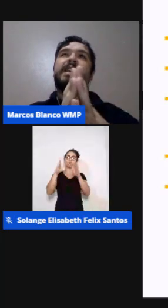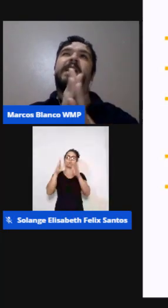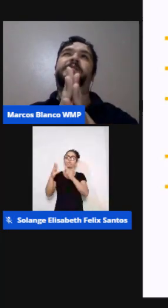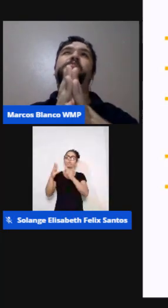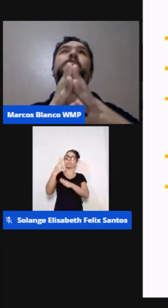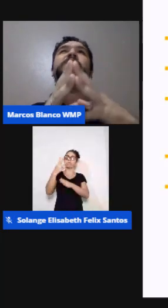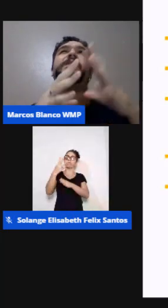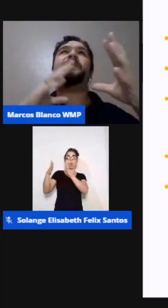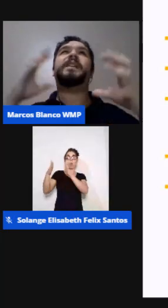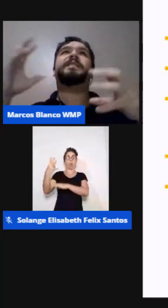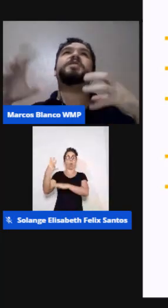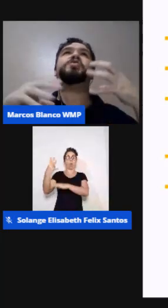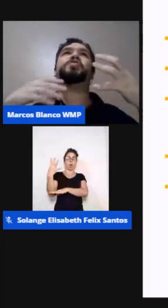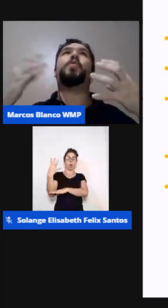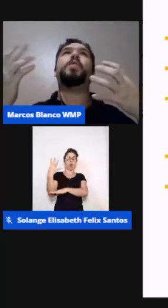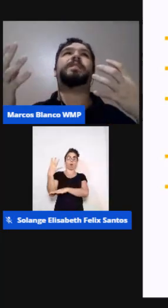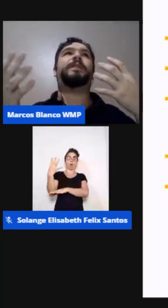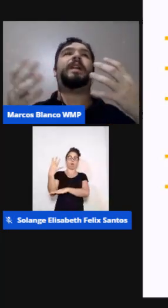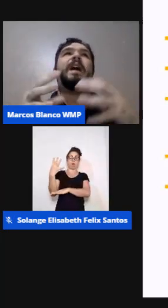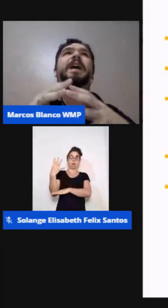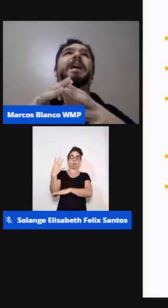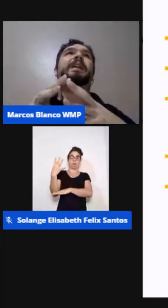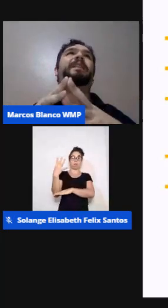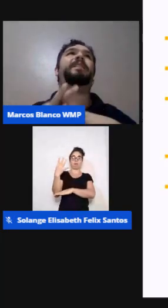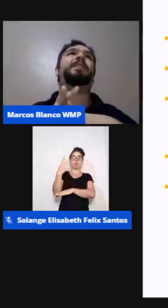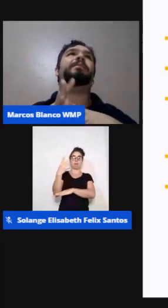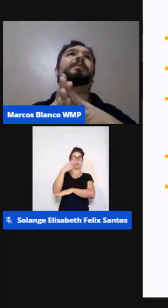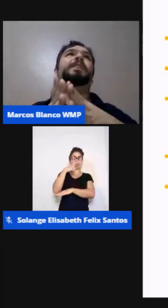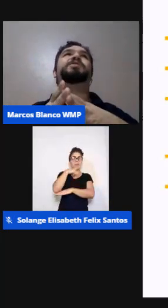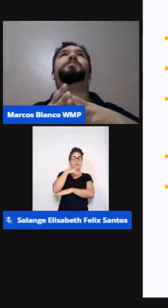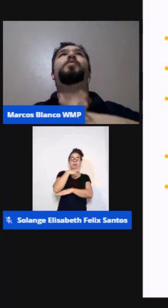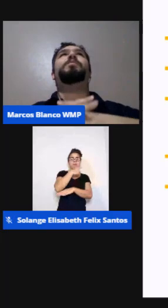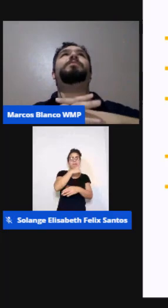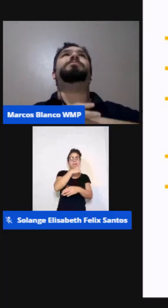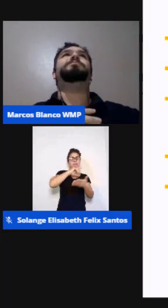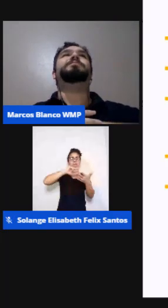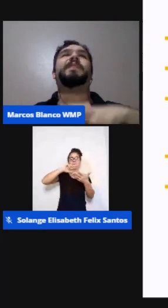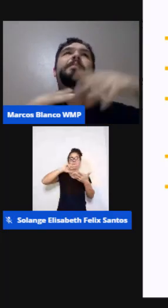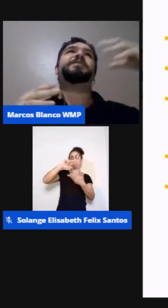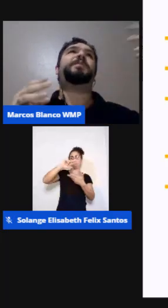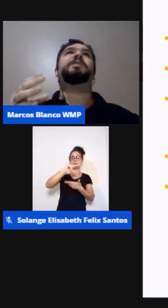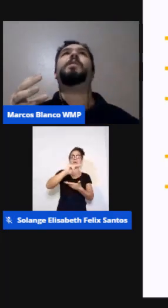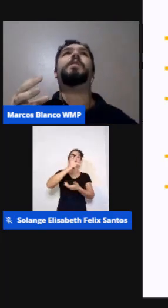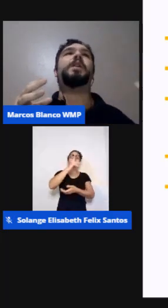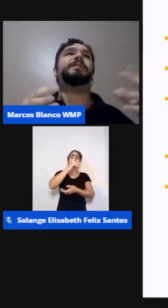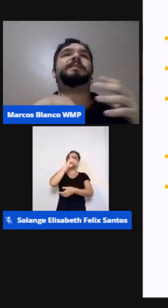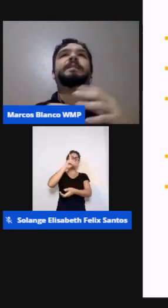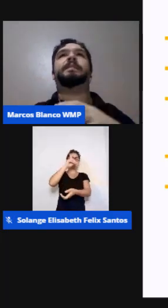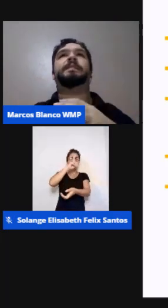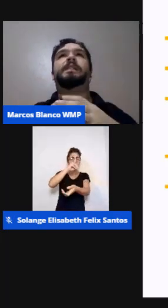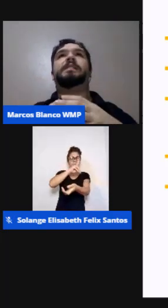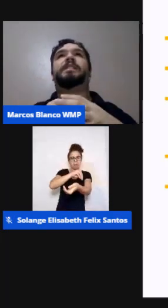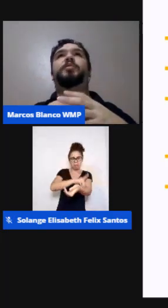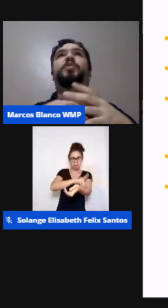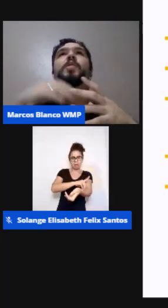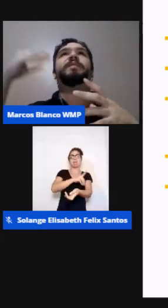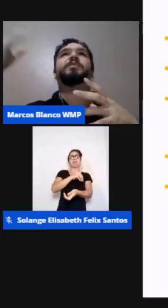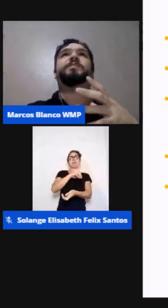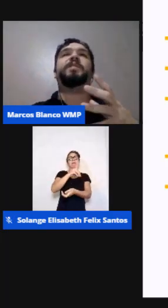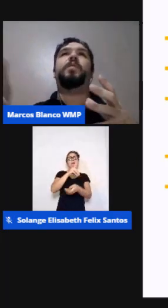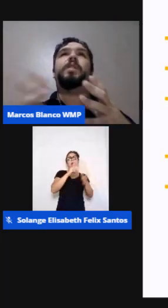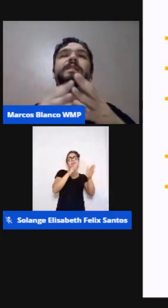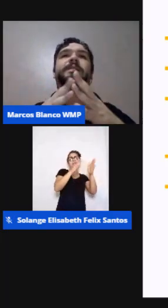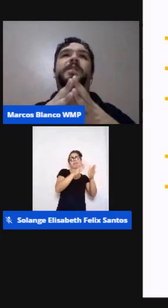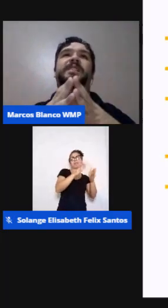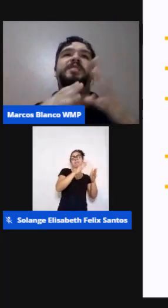Lembrando que muitas vezes a gente escuta falar, a dengue tipo 1 é mais perigosa, tipo